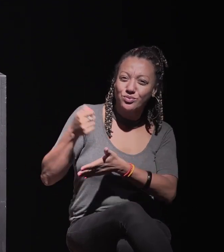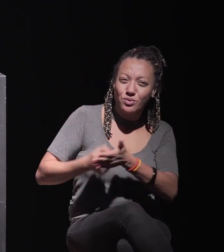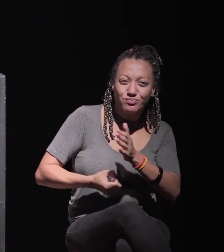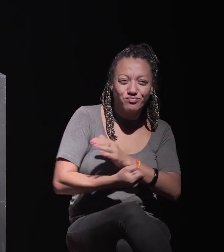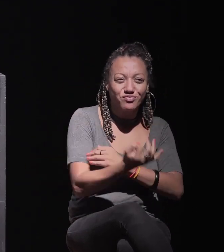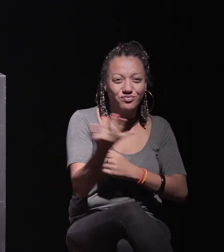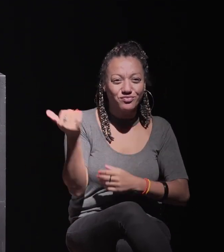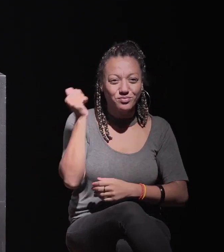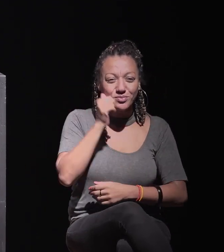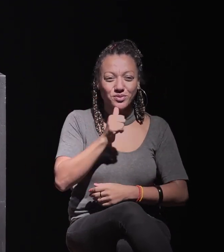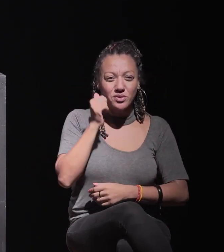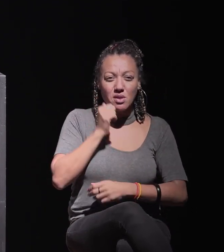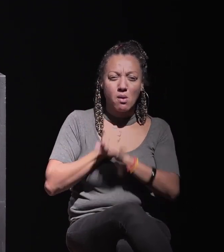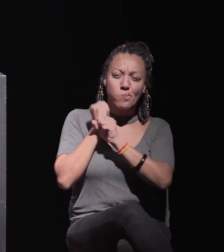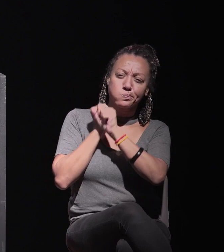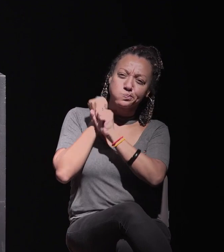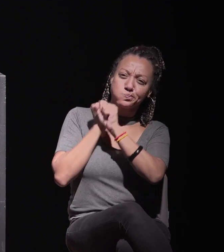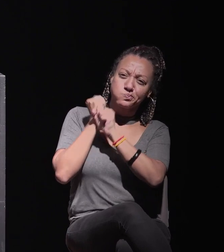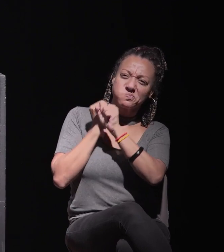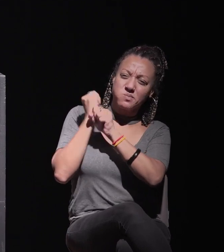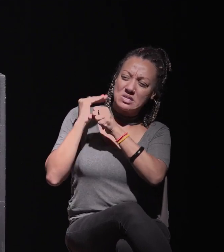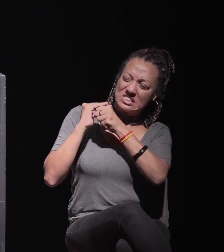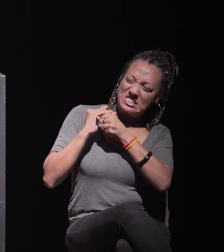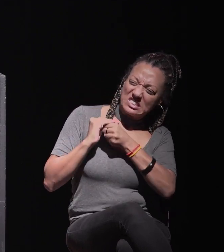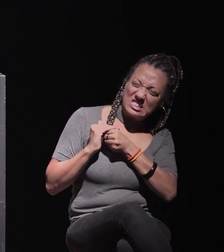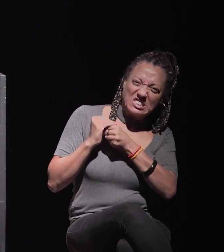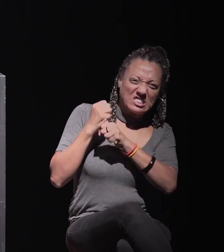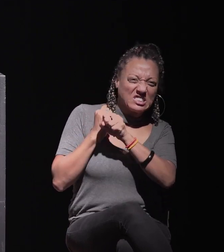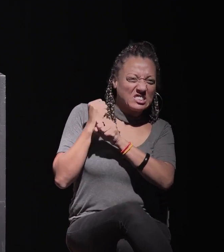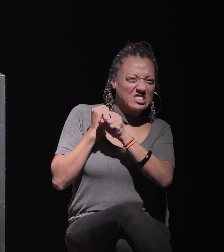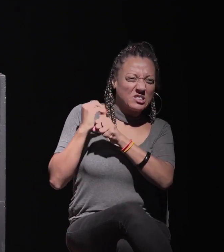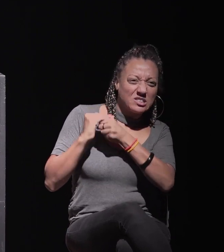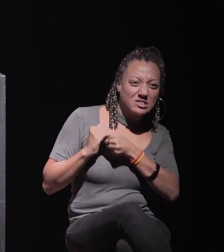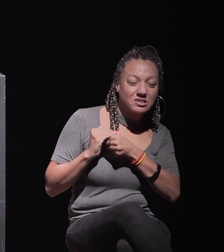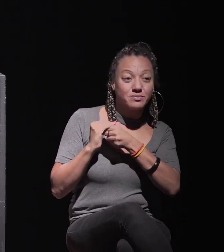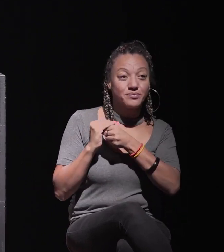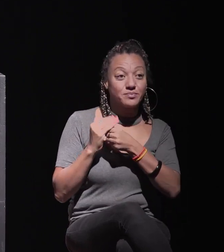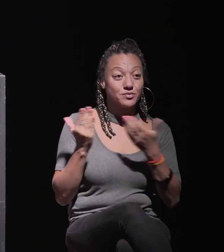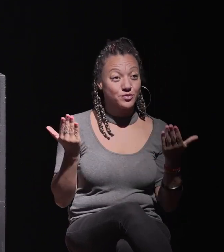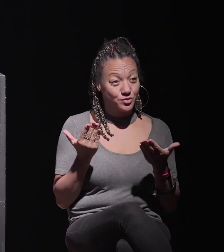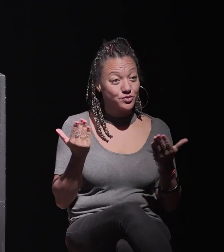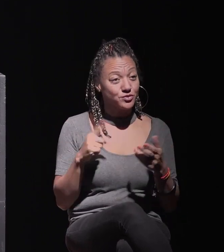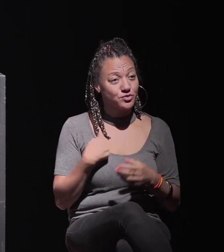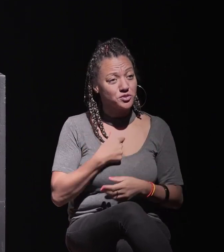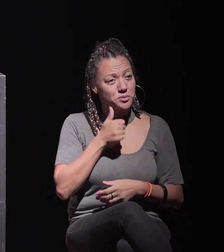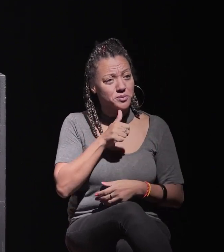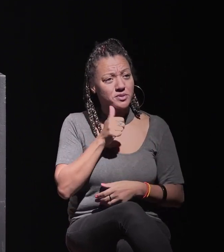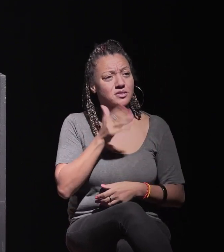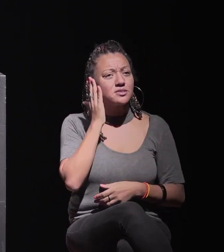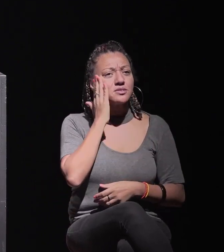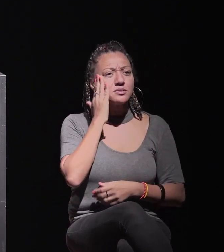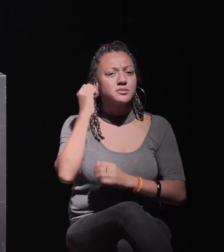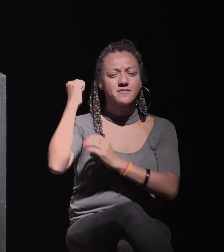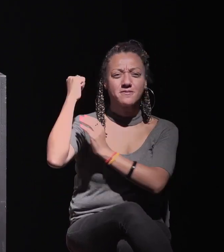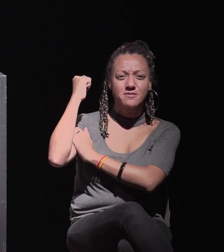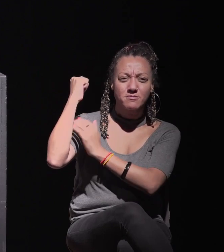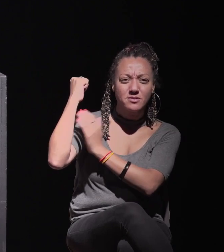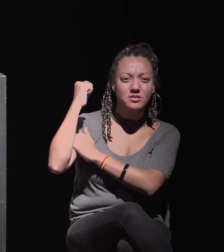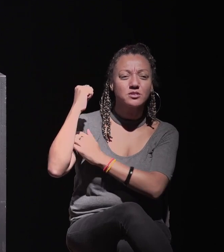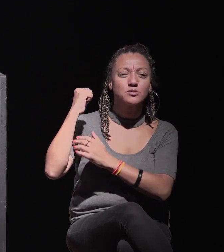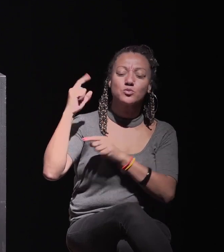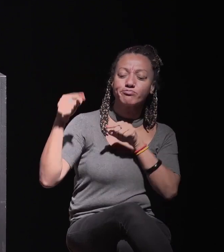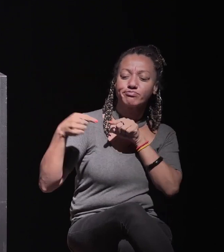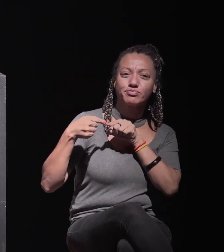há tempos enfrentam a opressão. Reconhecer que hoje a gente constrói um feminismo a partir